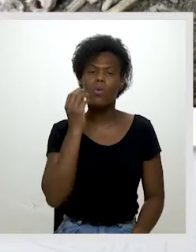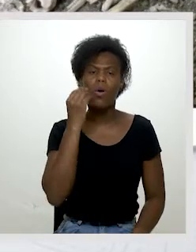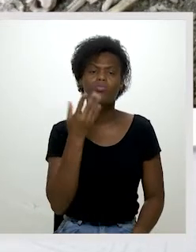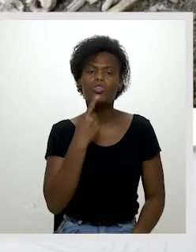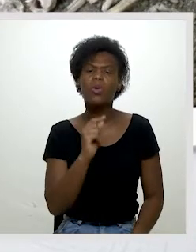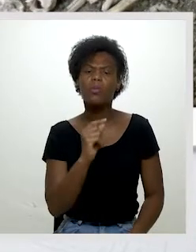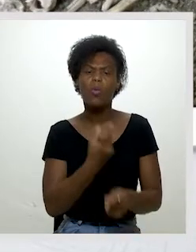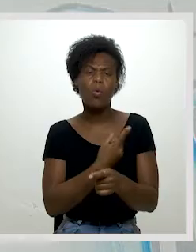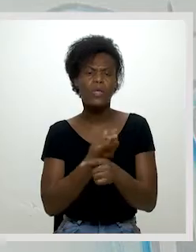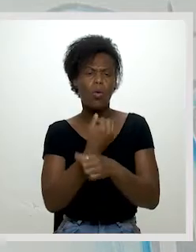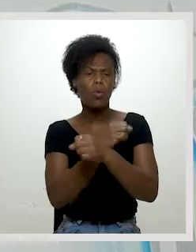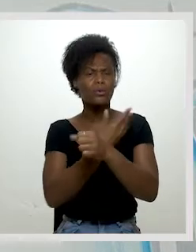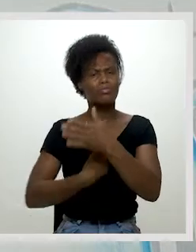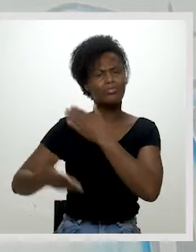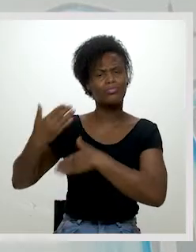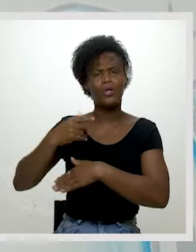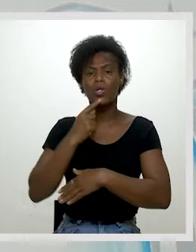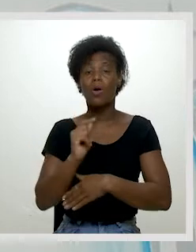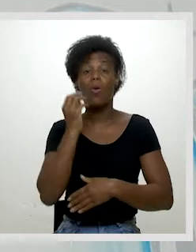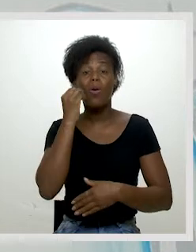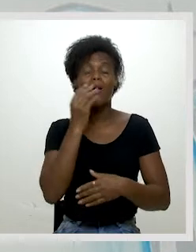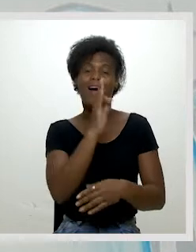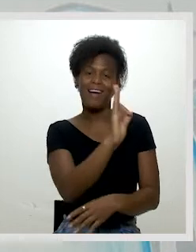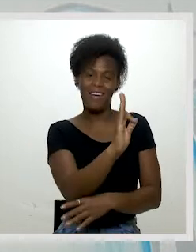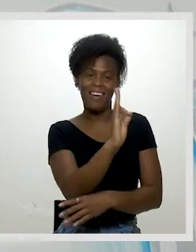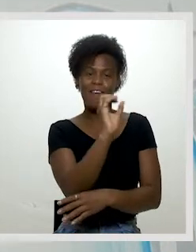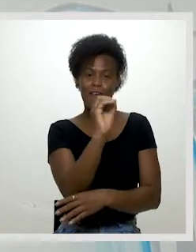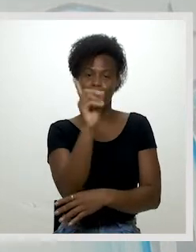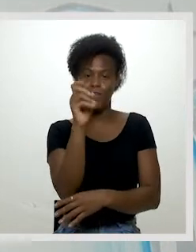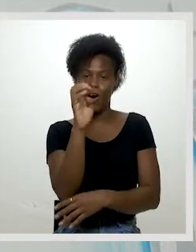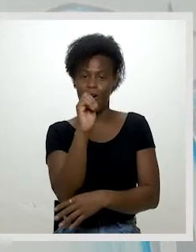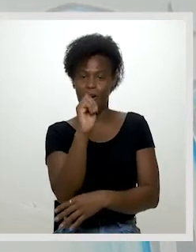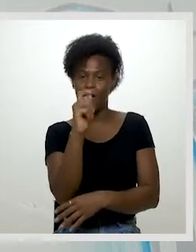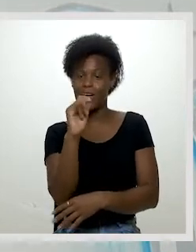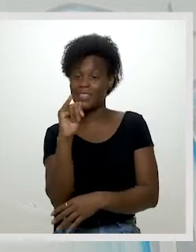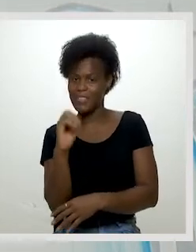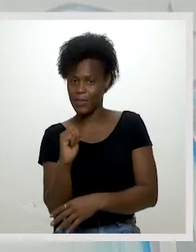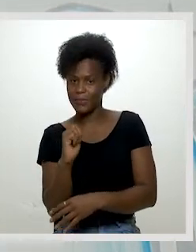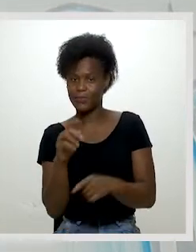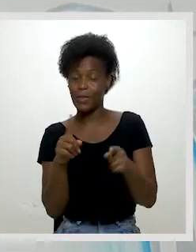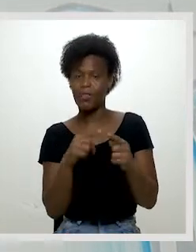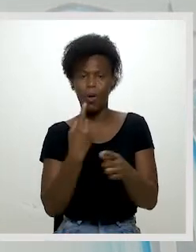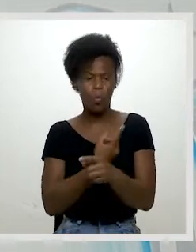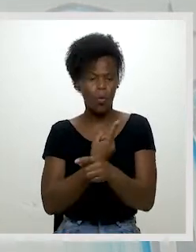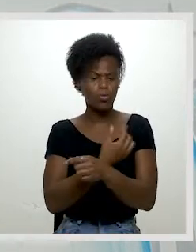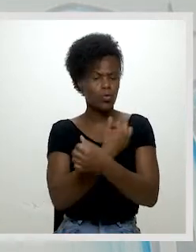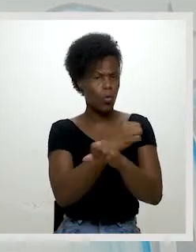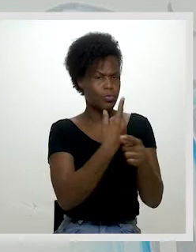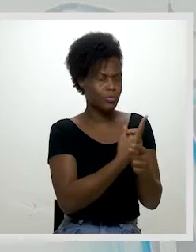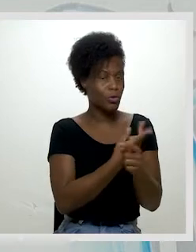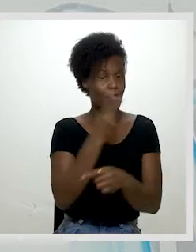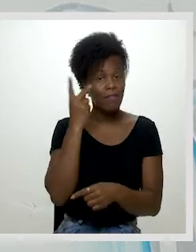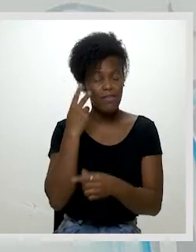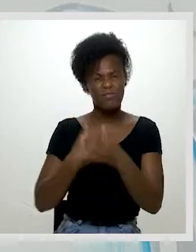chamamos? Restos de seres vivos? Antigos? Fósseis, exatamente. Então eu trouxe alguns restos de seres vivos que, claro,